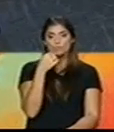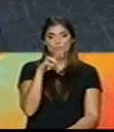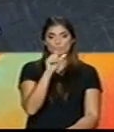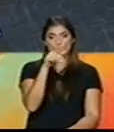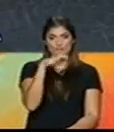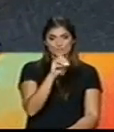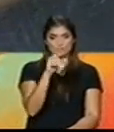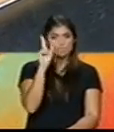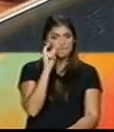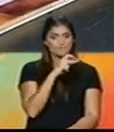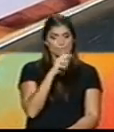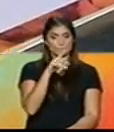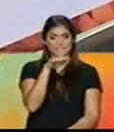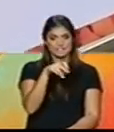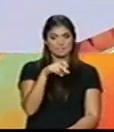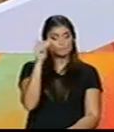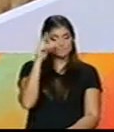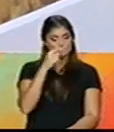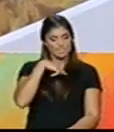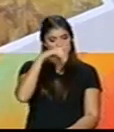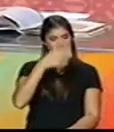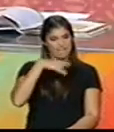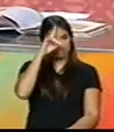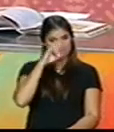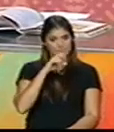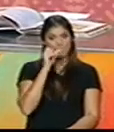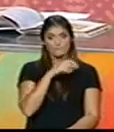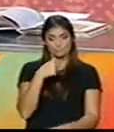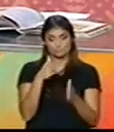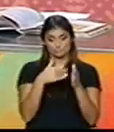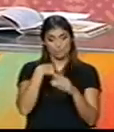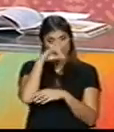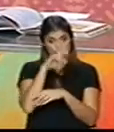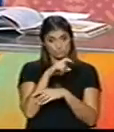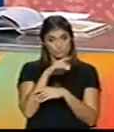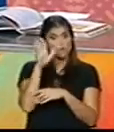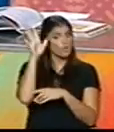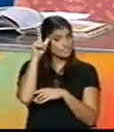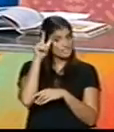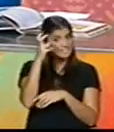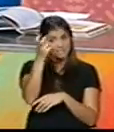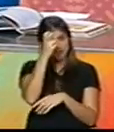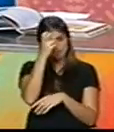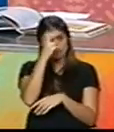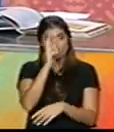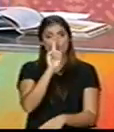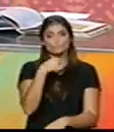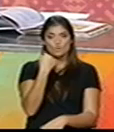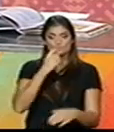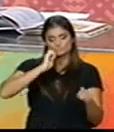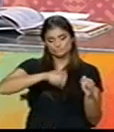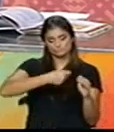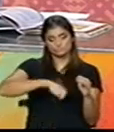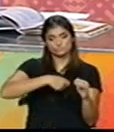eu sinto mesmo, porque eu lembro-me da minha avó fazer este bolo, que era com o leite de cabra, era o bolo batido à